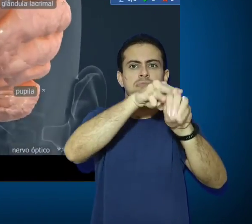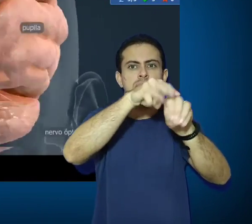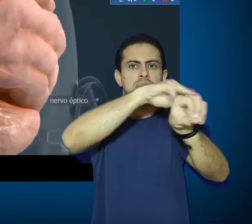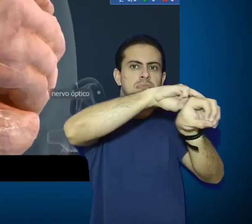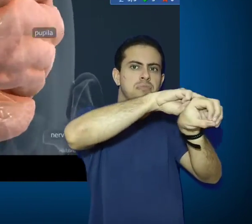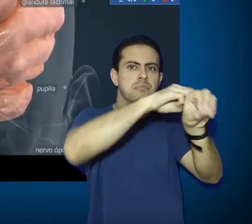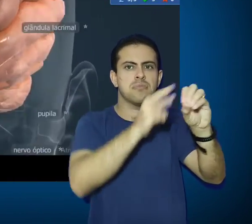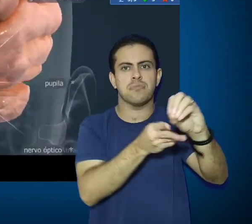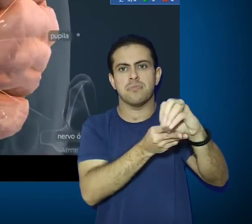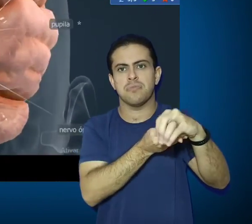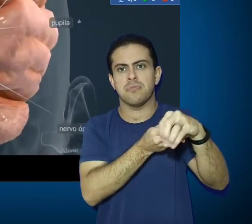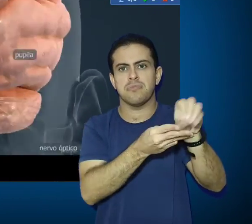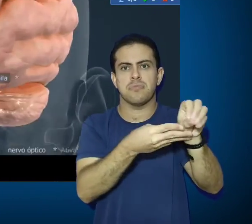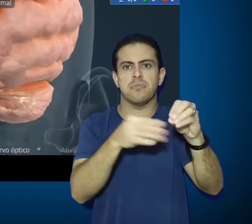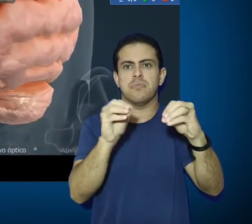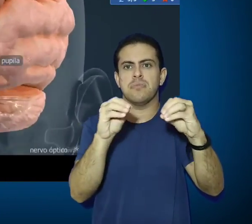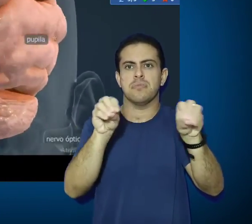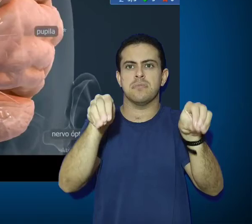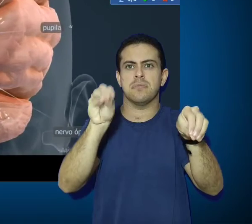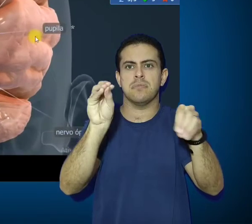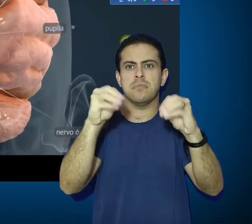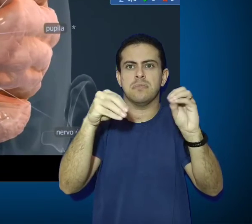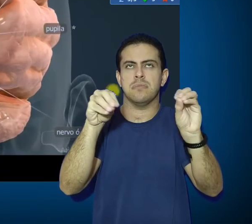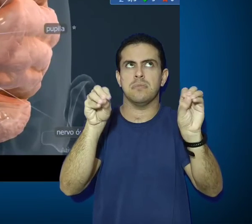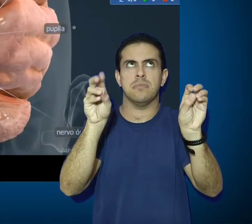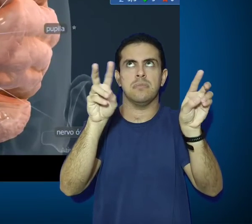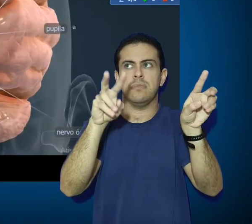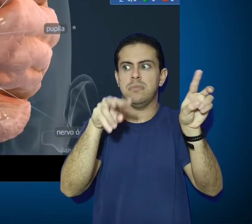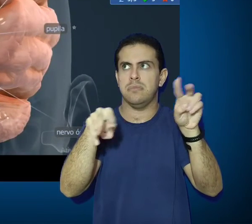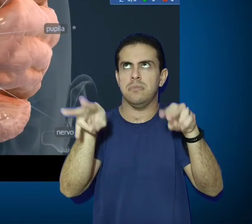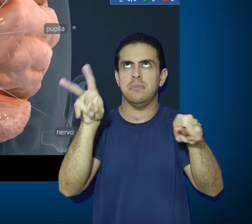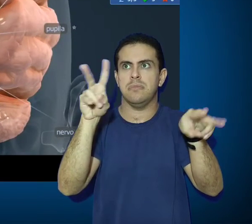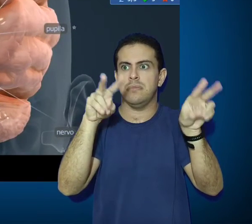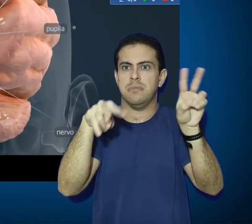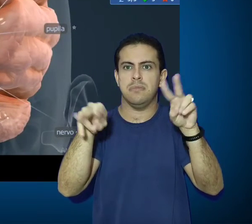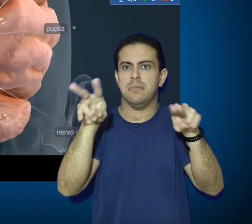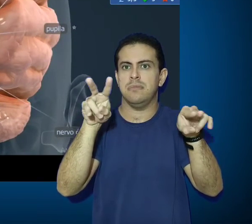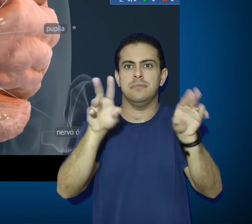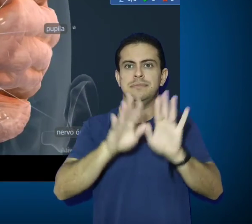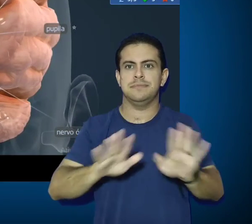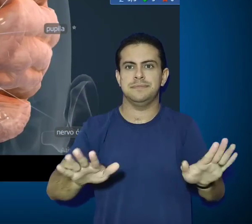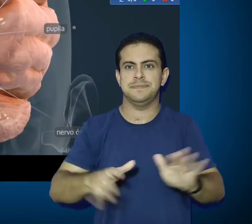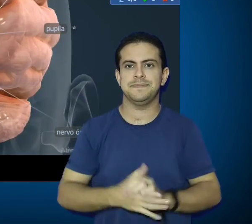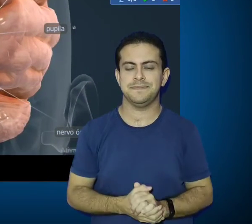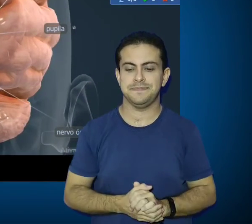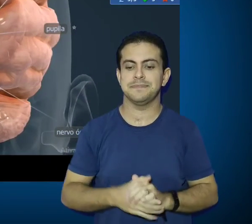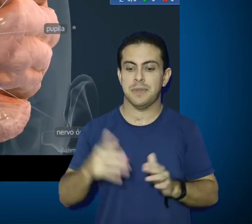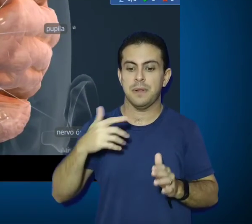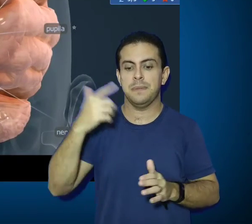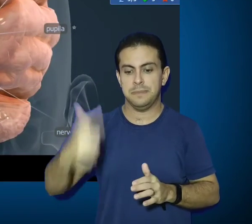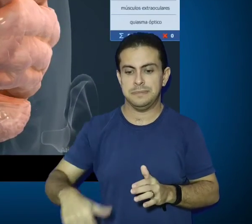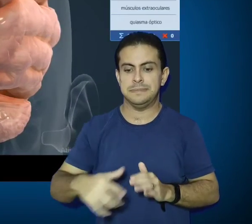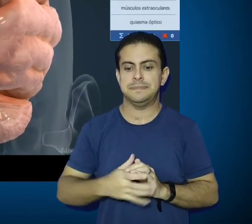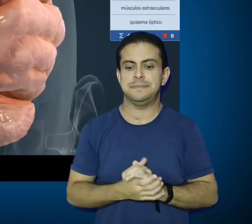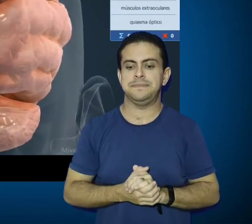esquerda, movimentando apenas o globo ocular. Regiões oblíquas e assim por diante. Próximo.